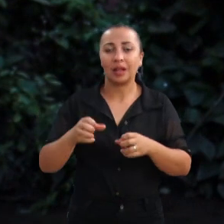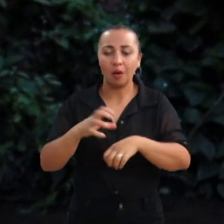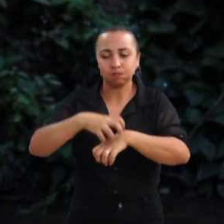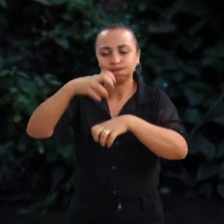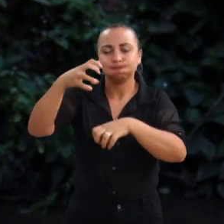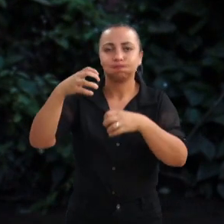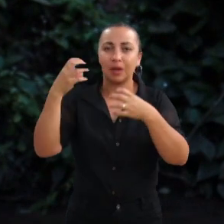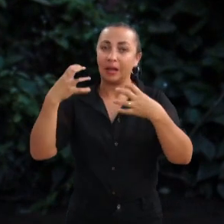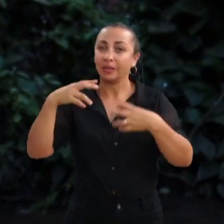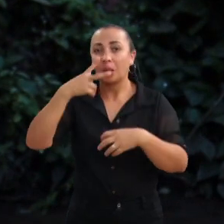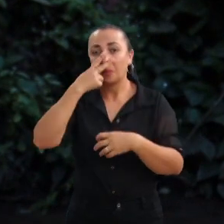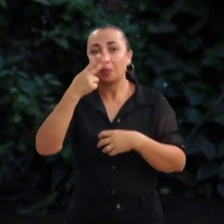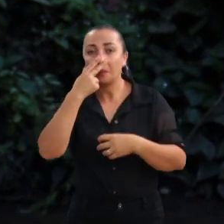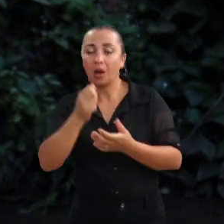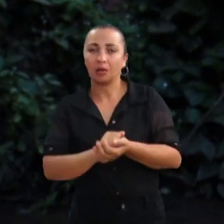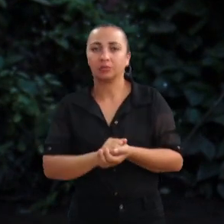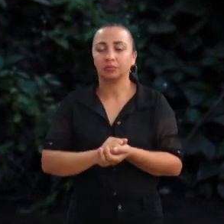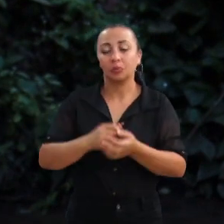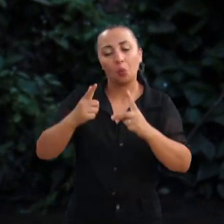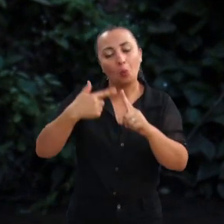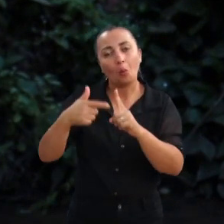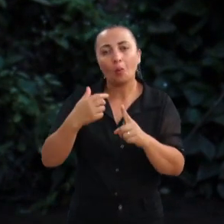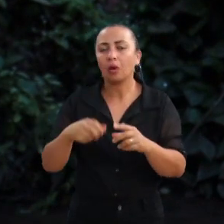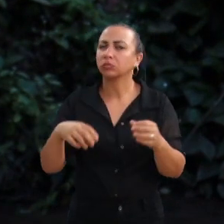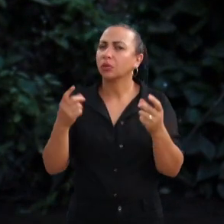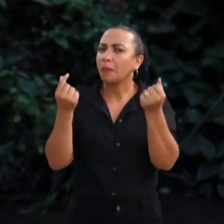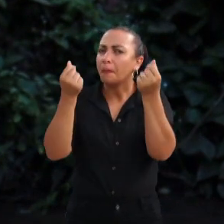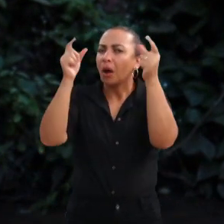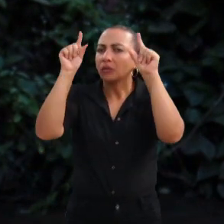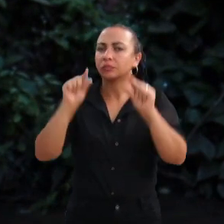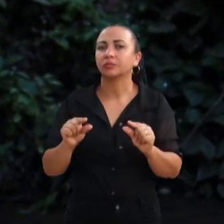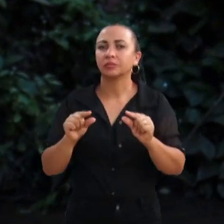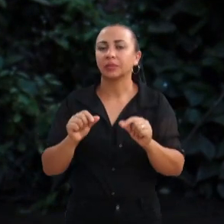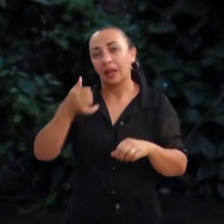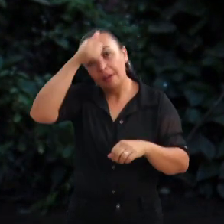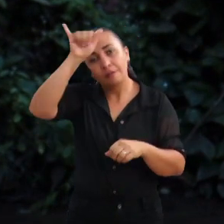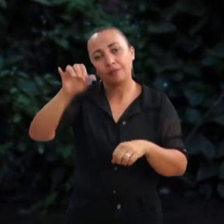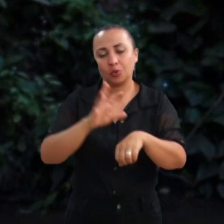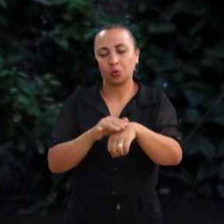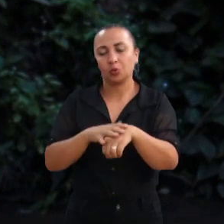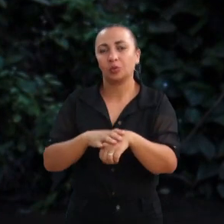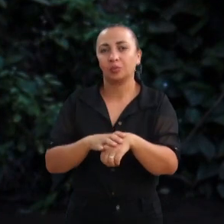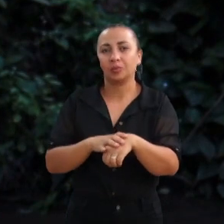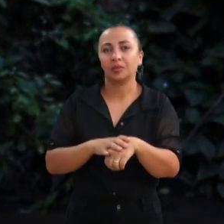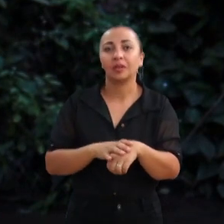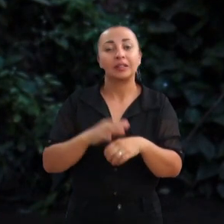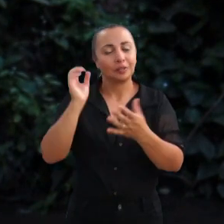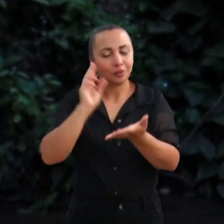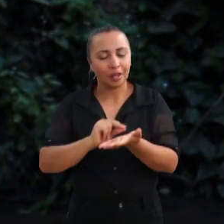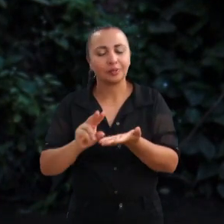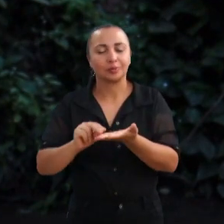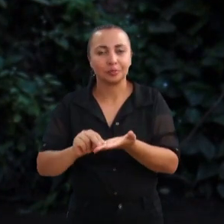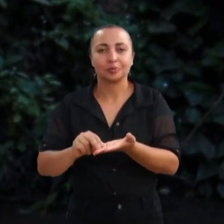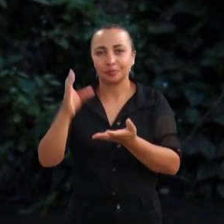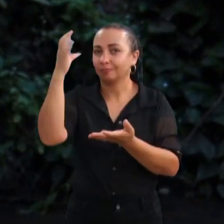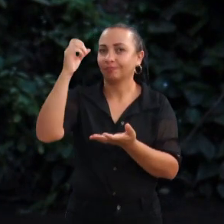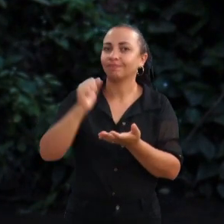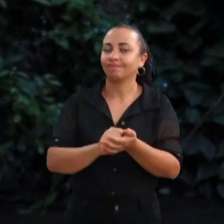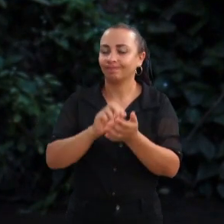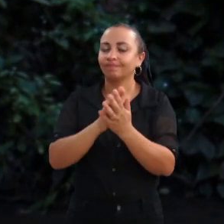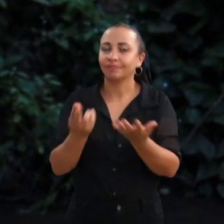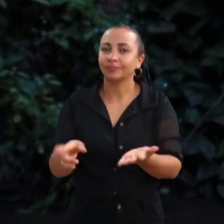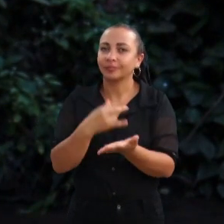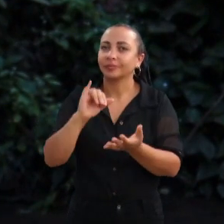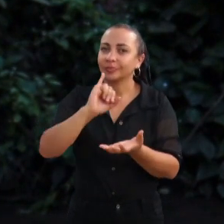inflamações mamárias. O produto, além de ser mais barato, evita o adoecimento dos animais. O invento já gerou artigos científicos em